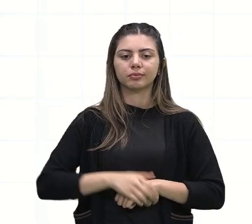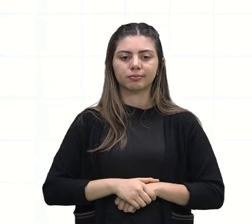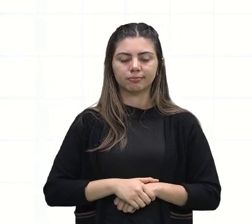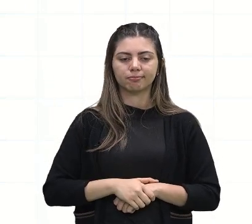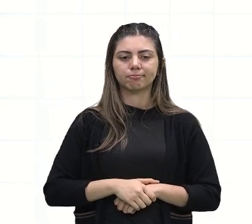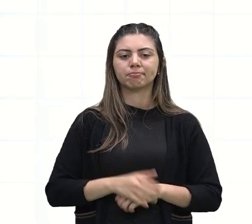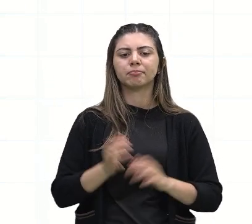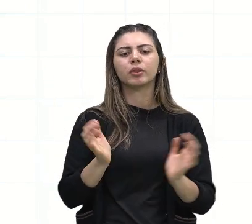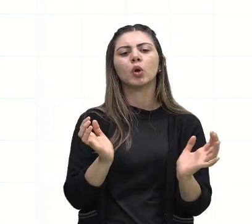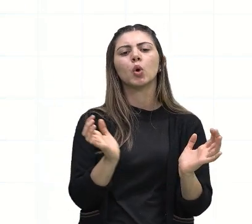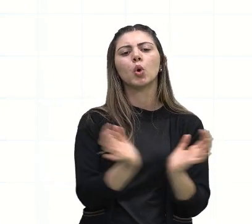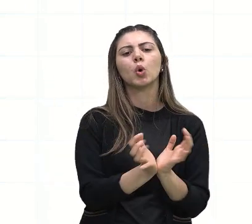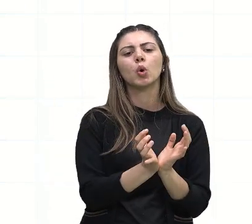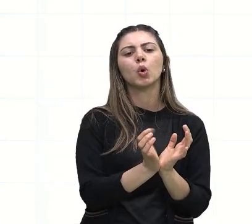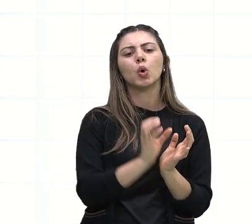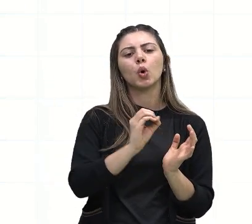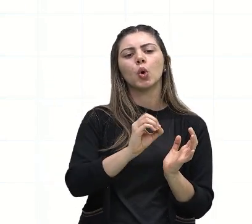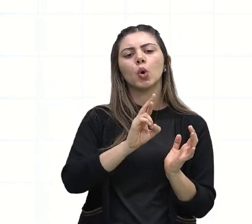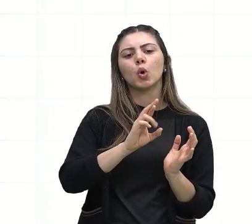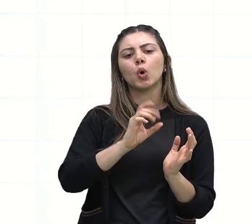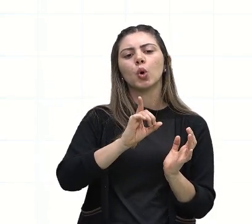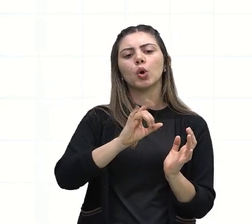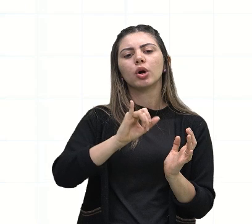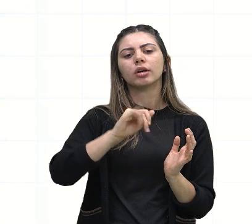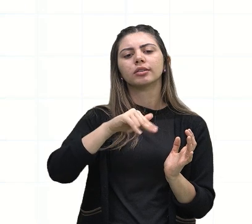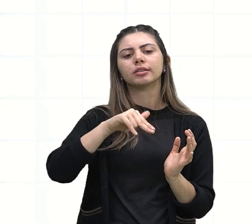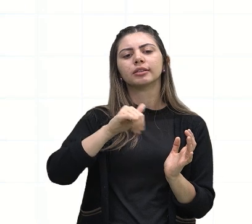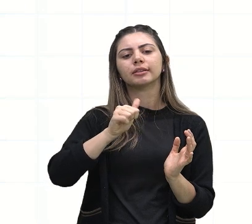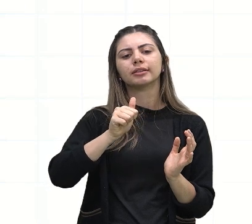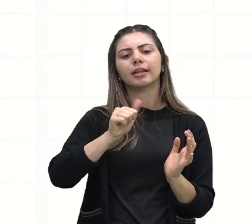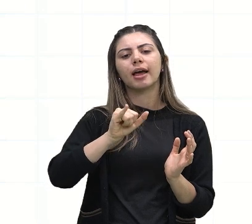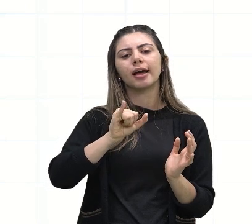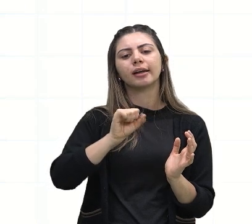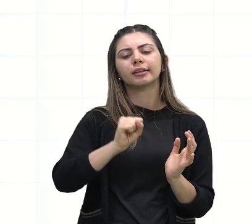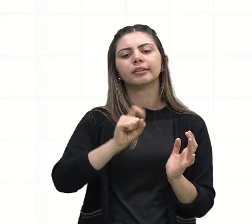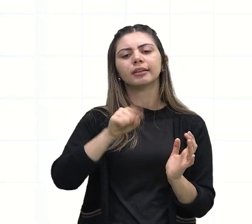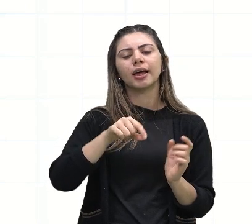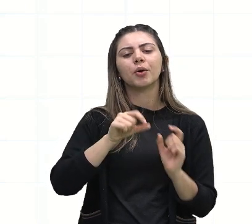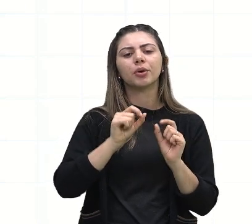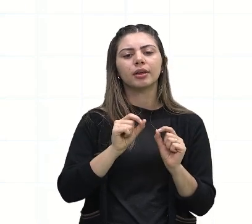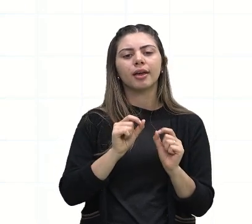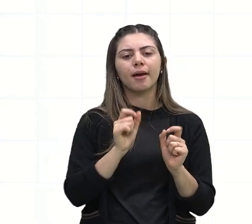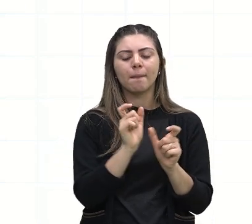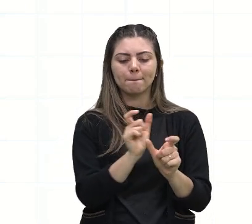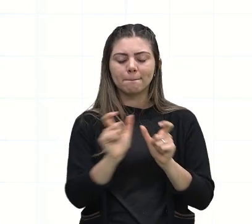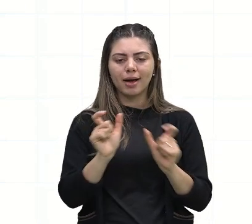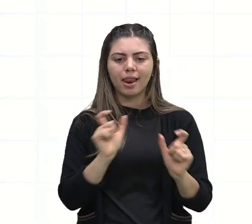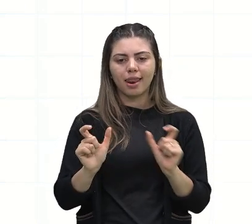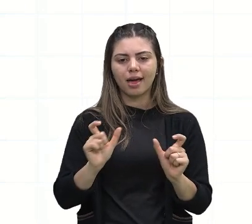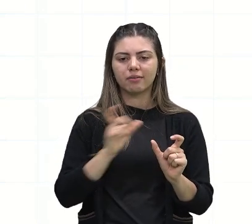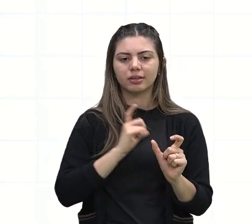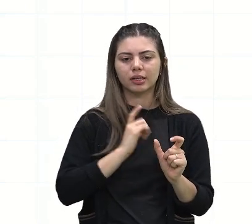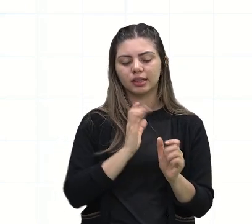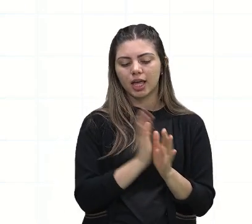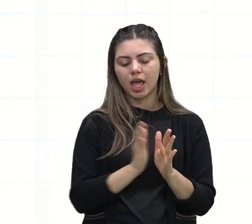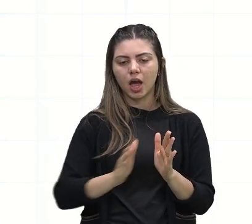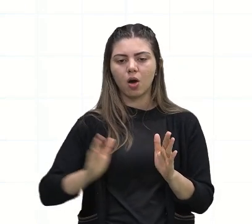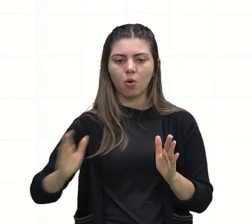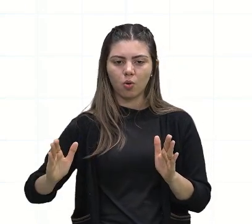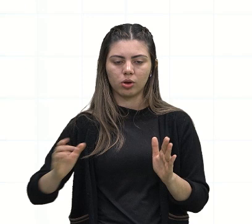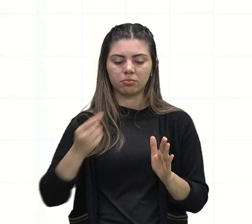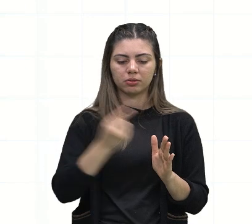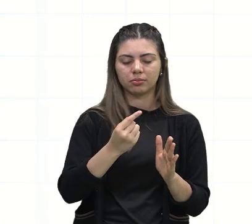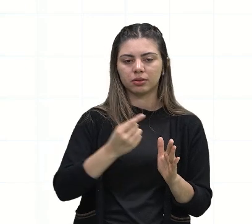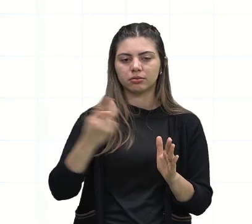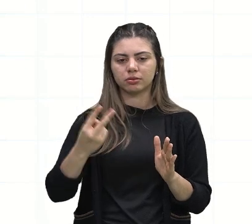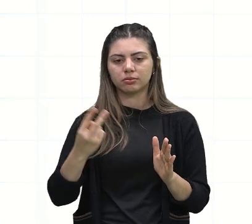E os ordinais são palavras que indicam a ordem, o lugar do ser em uma